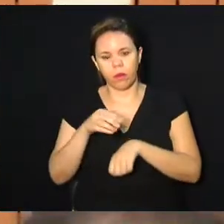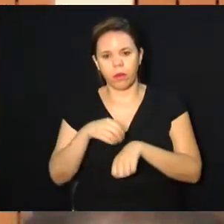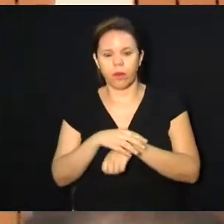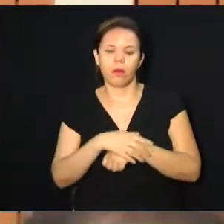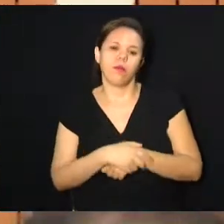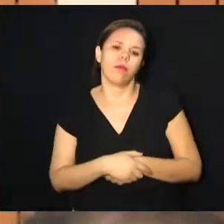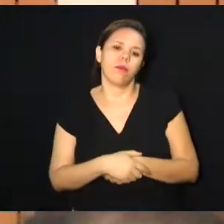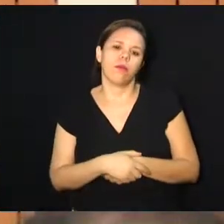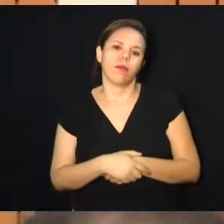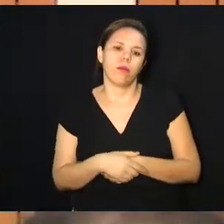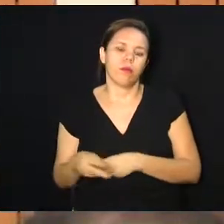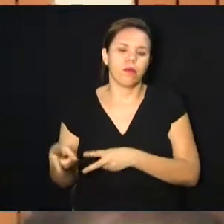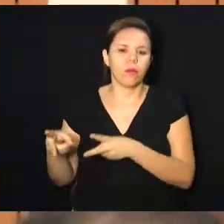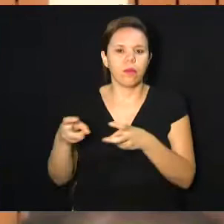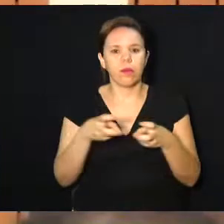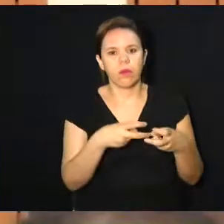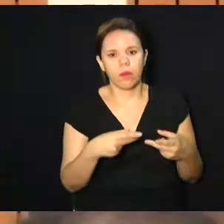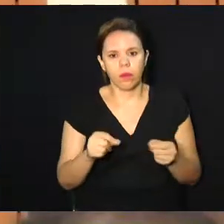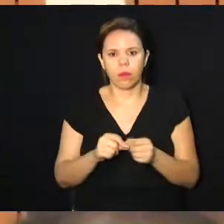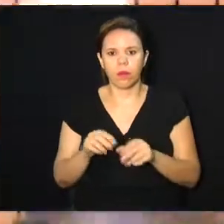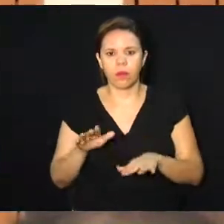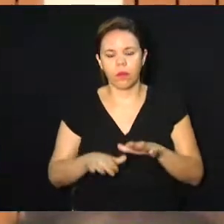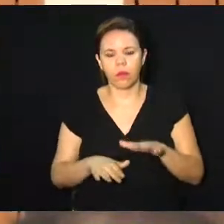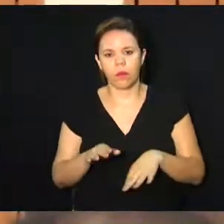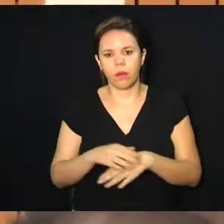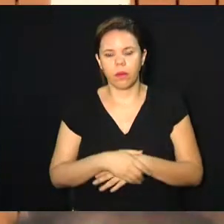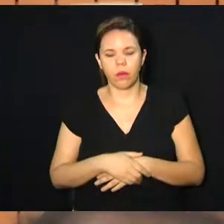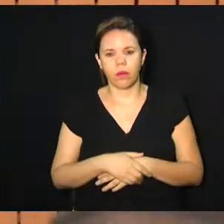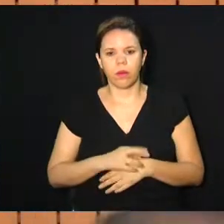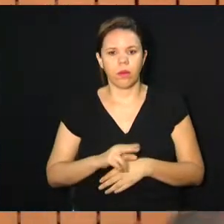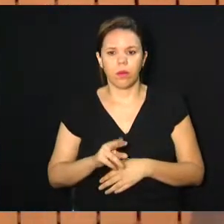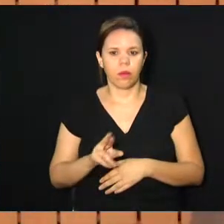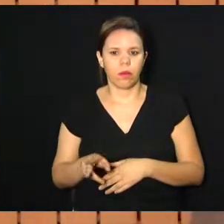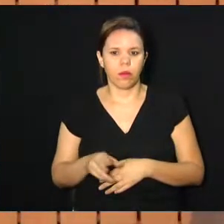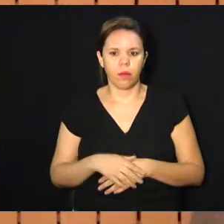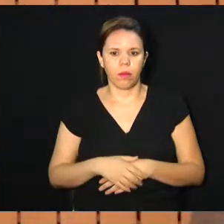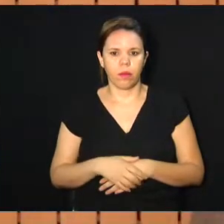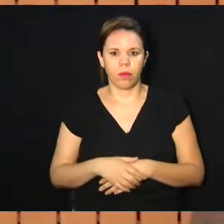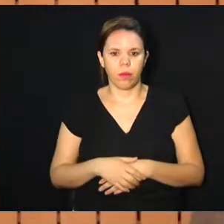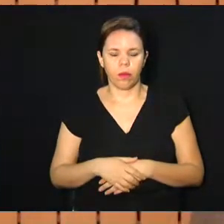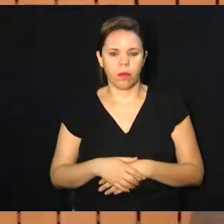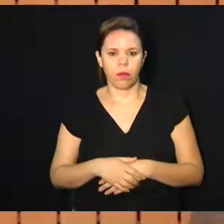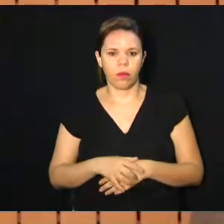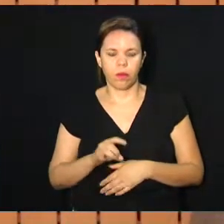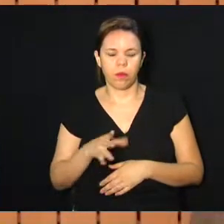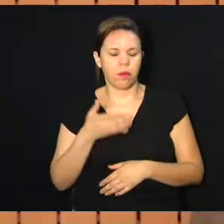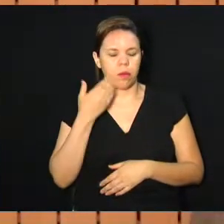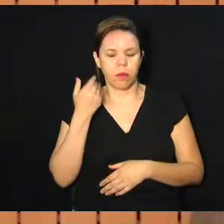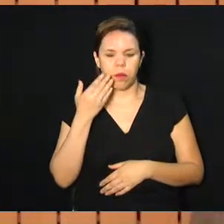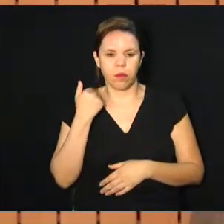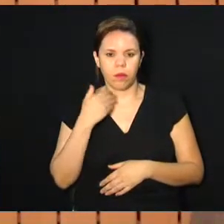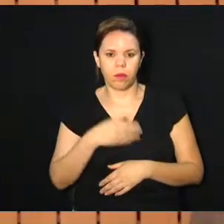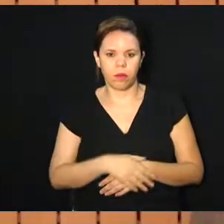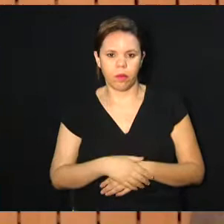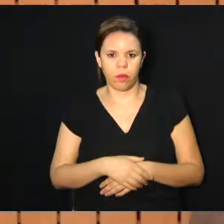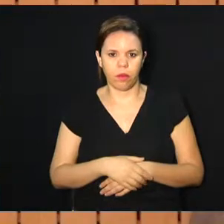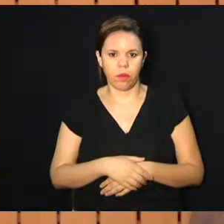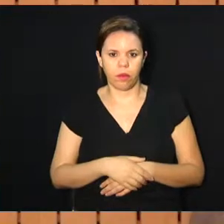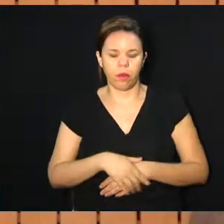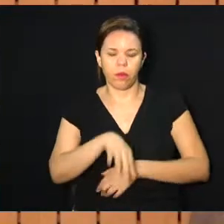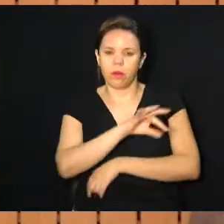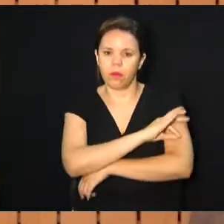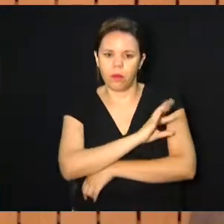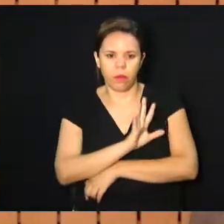trazendo percepções que muitas vezes não são nem aproveitadas pelo poder